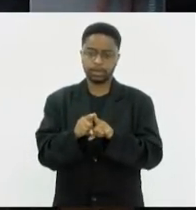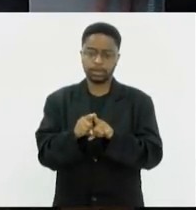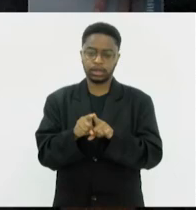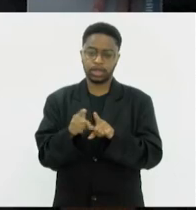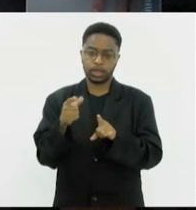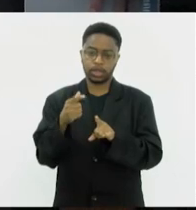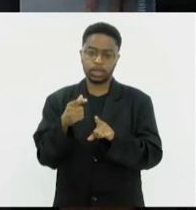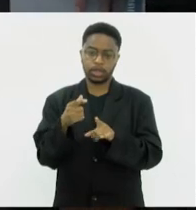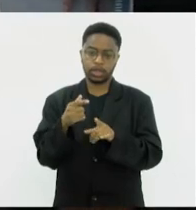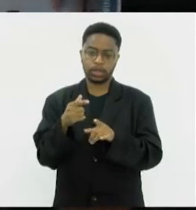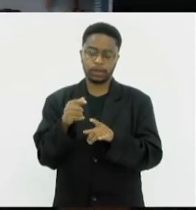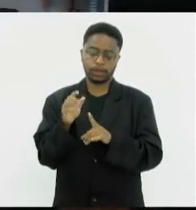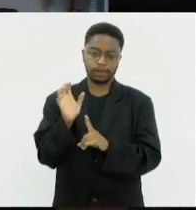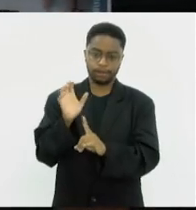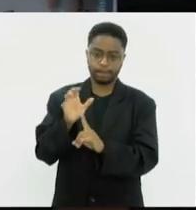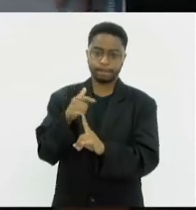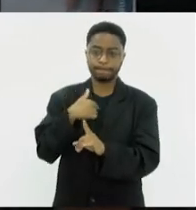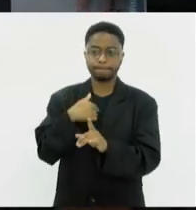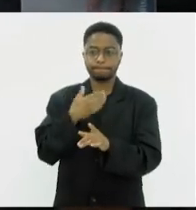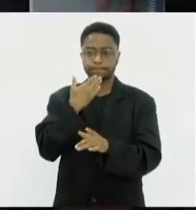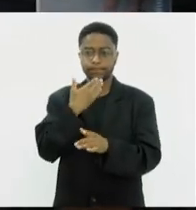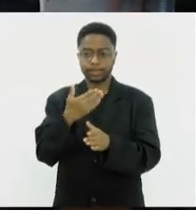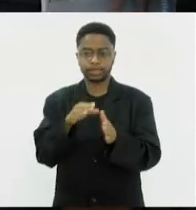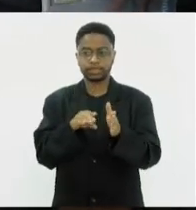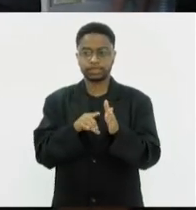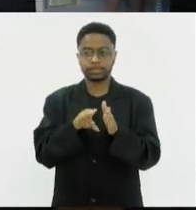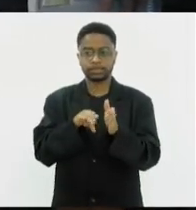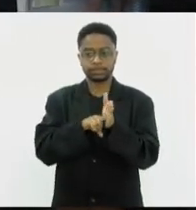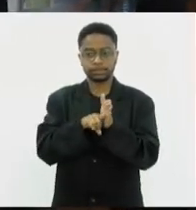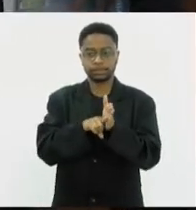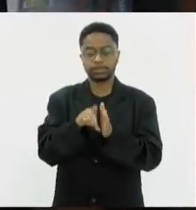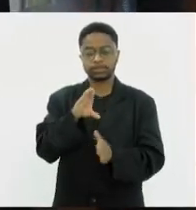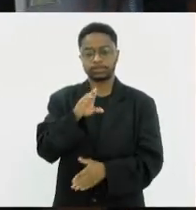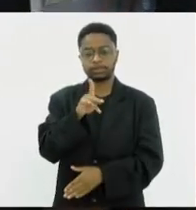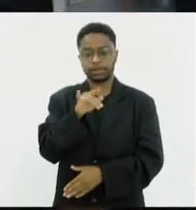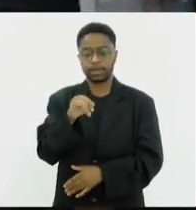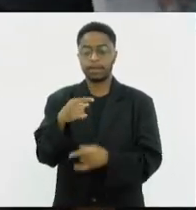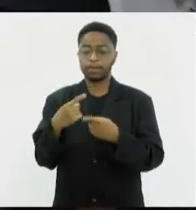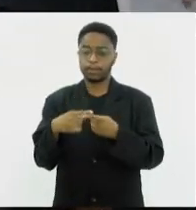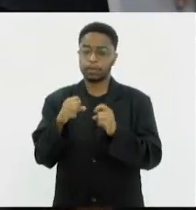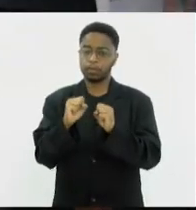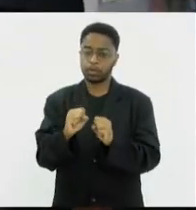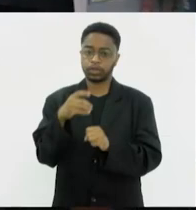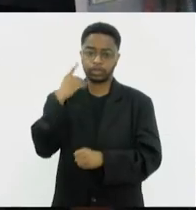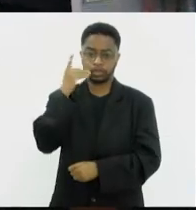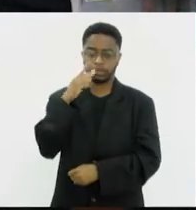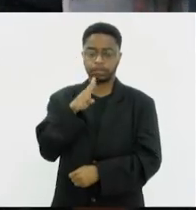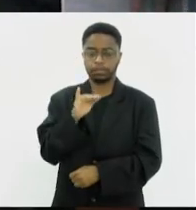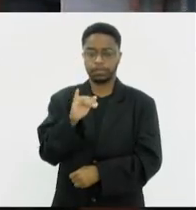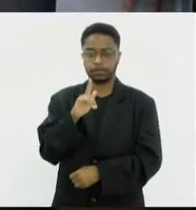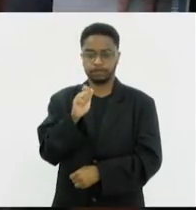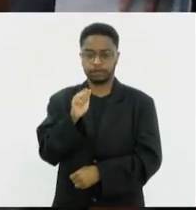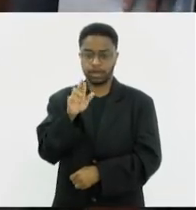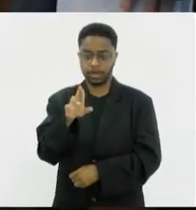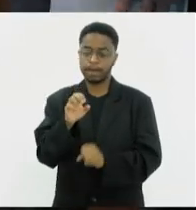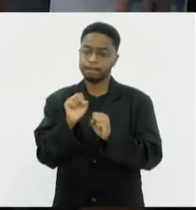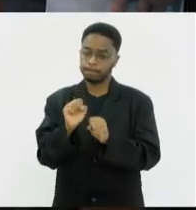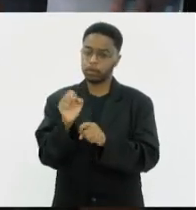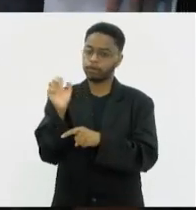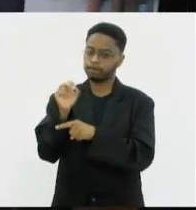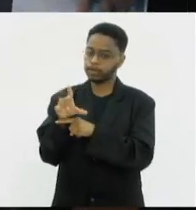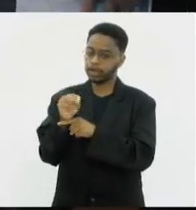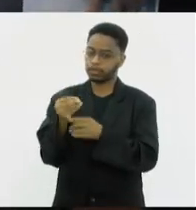suspeita que o deputado Bivar possa ter envenenado o nosso presidente Rodrigo